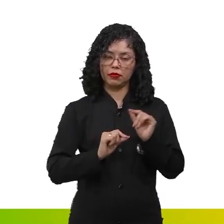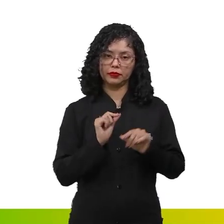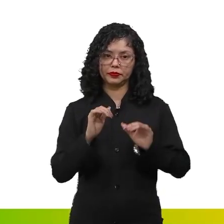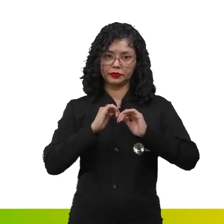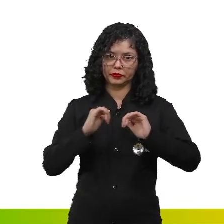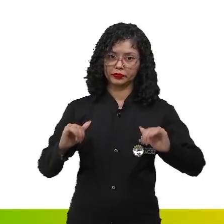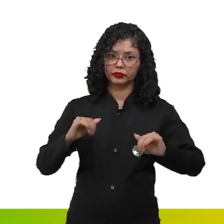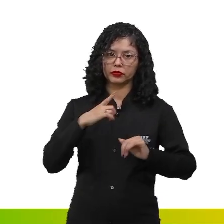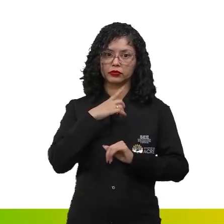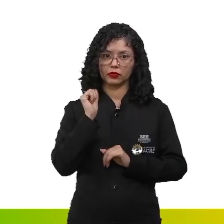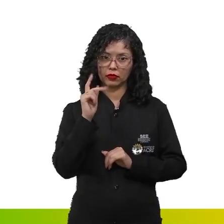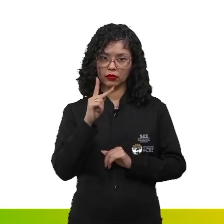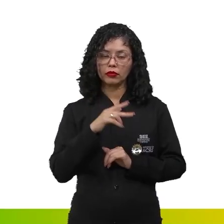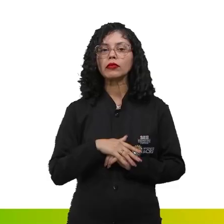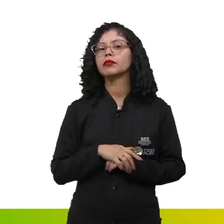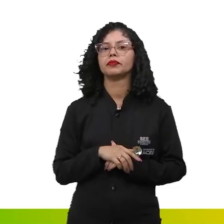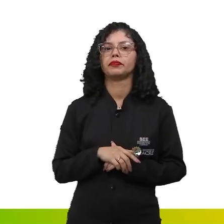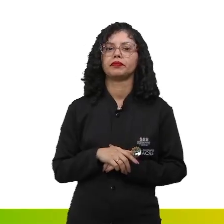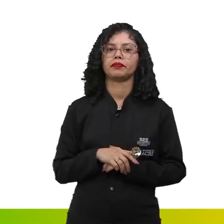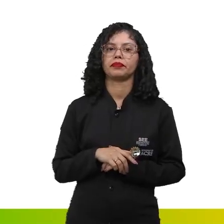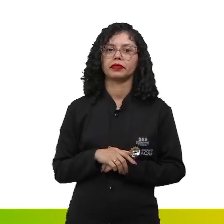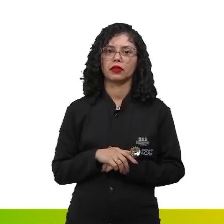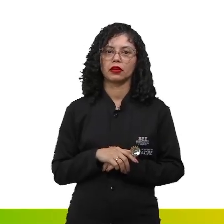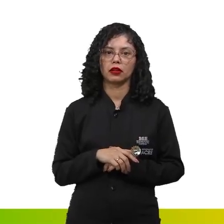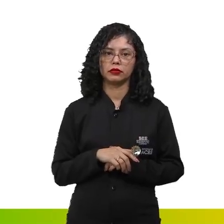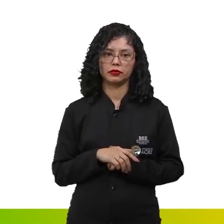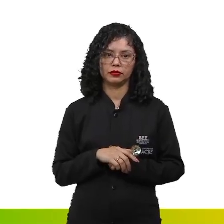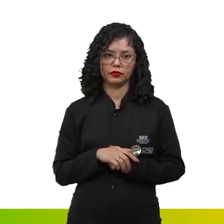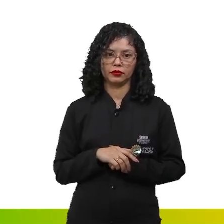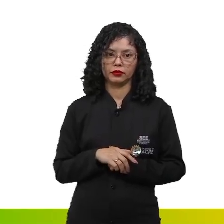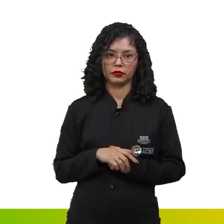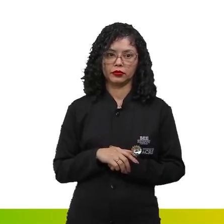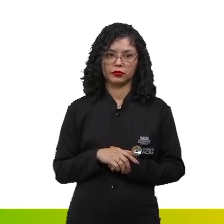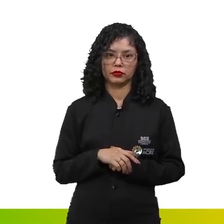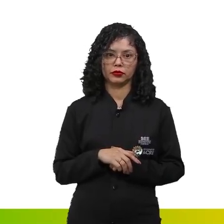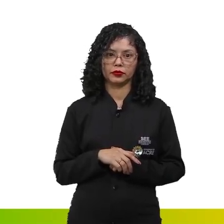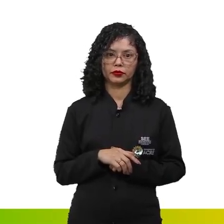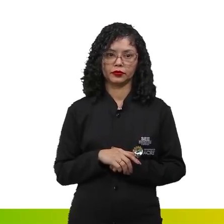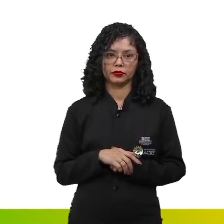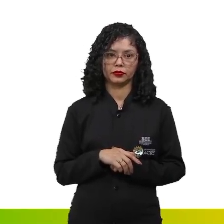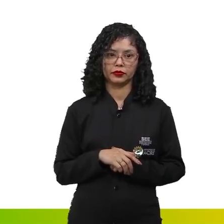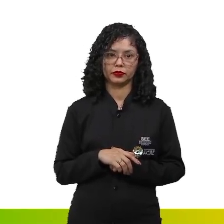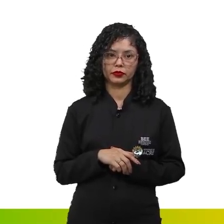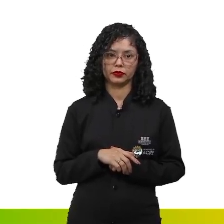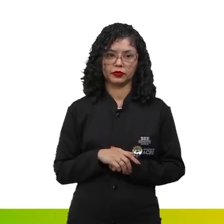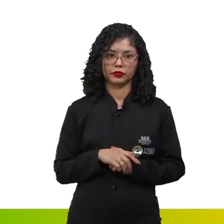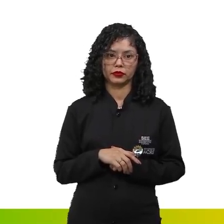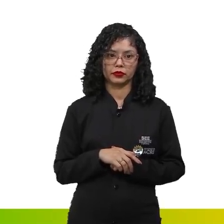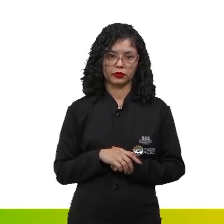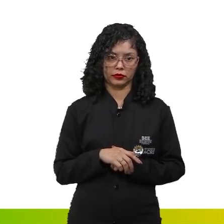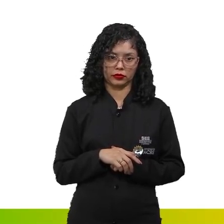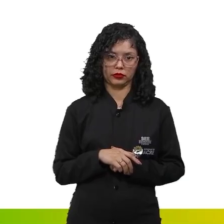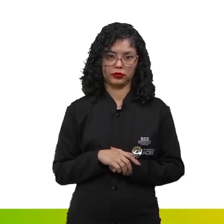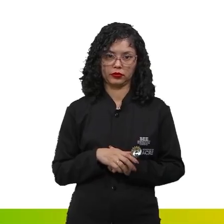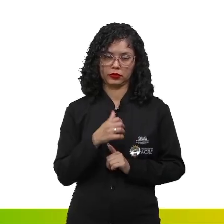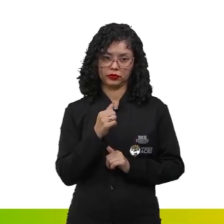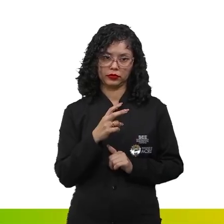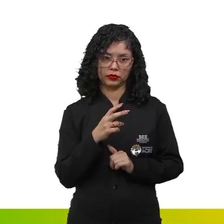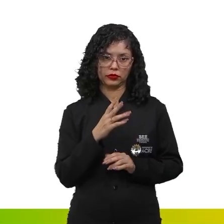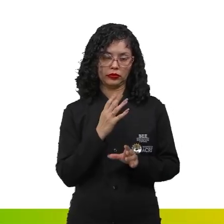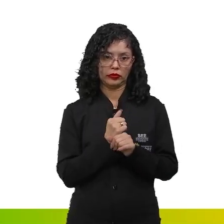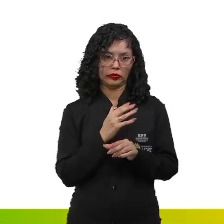fazer separado aqui, tá? Esse aqui vou colocar só o resultado. Vamos lá, 1 sobre 20, mais 1 sobre